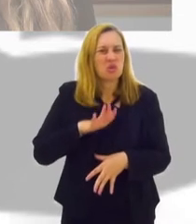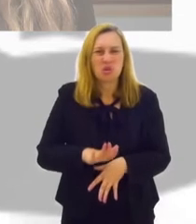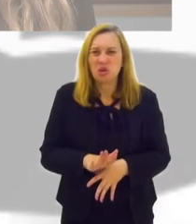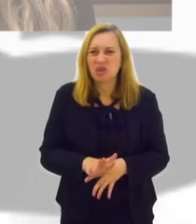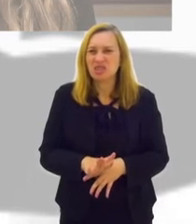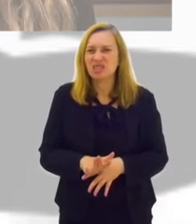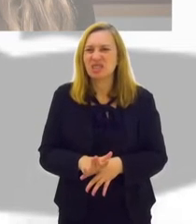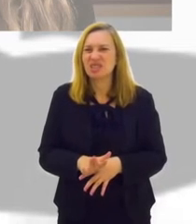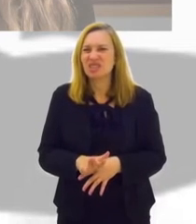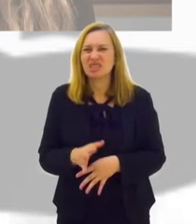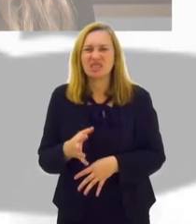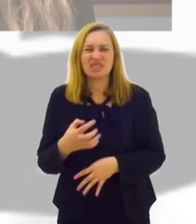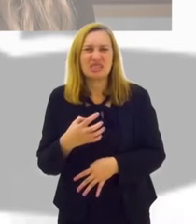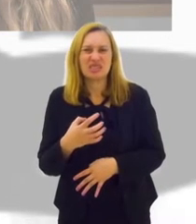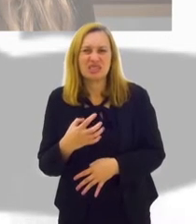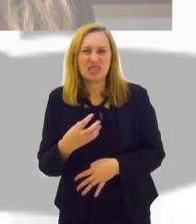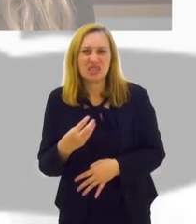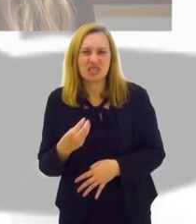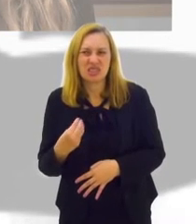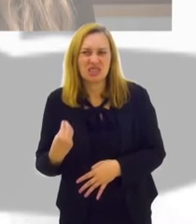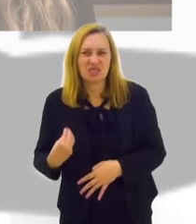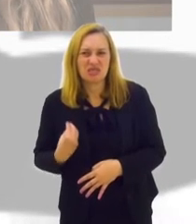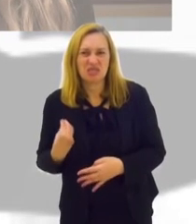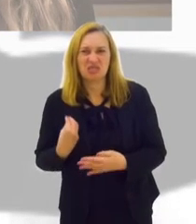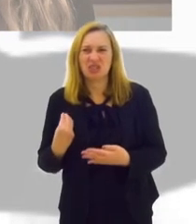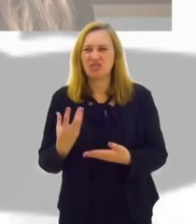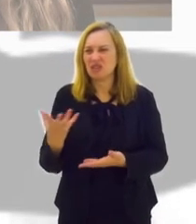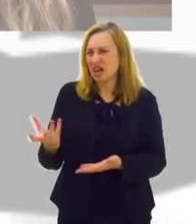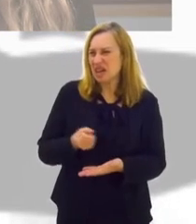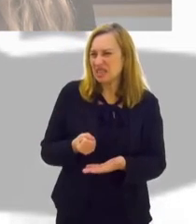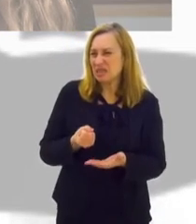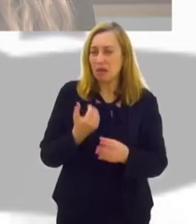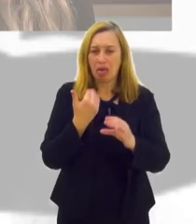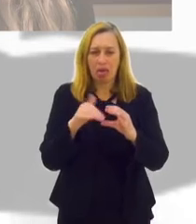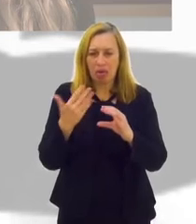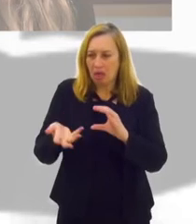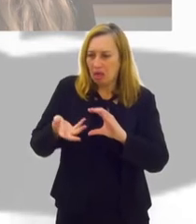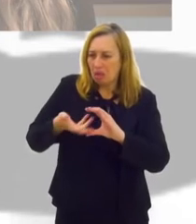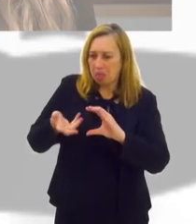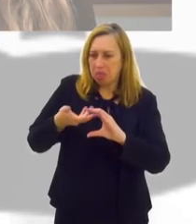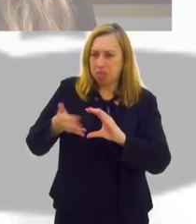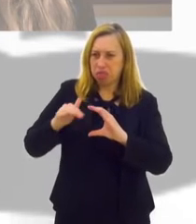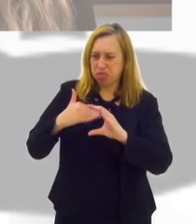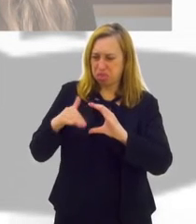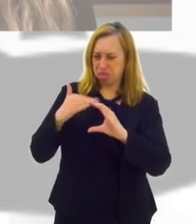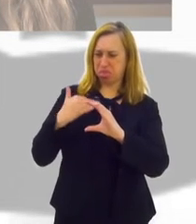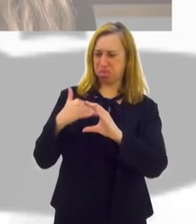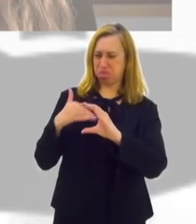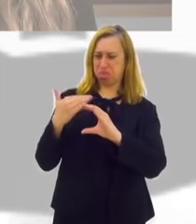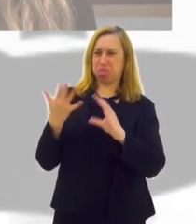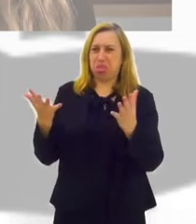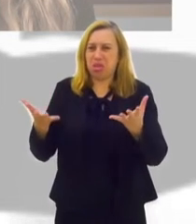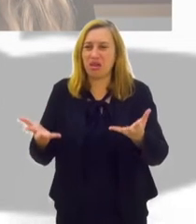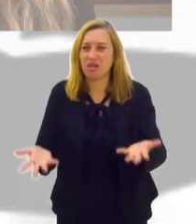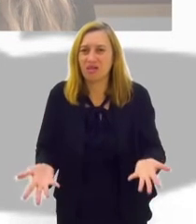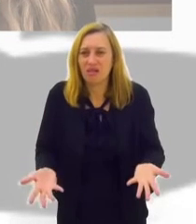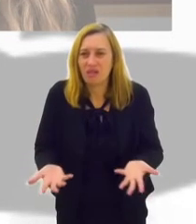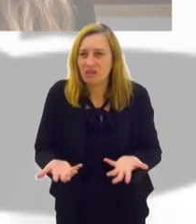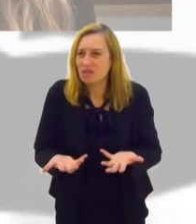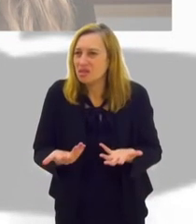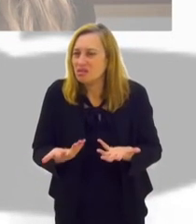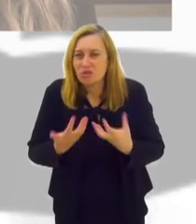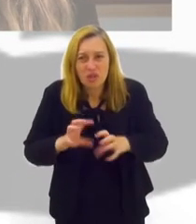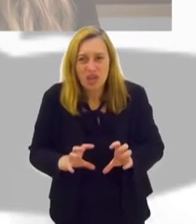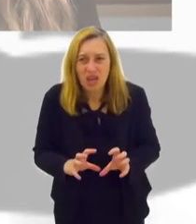gosta de passar, né? Poxa, é um período que eu vou ficar recebendo um monte de mensagem que eu nunca pedi, disparo em